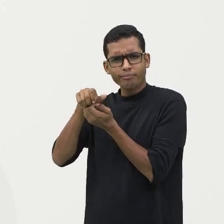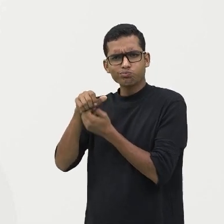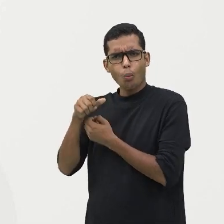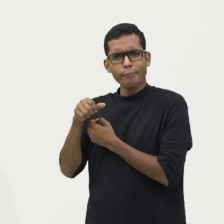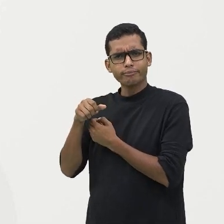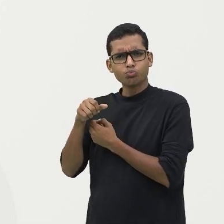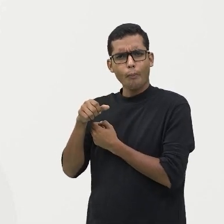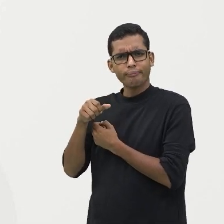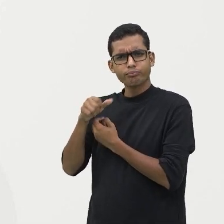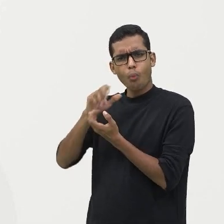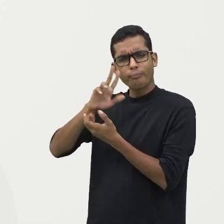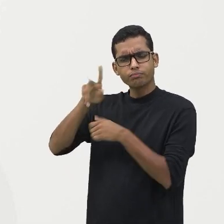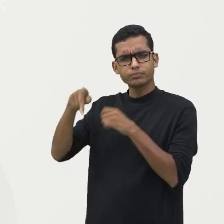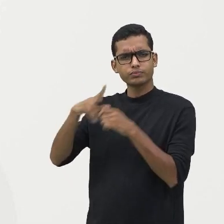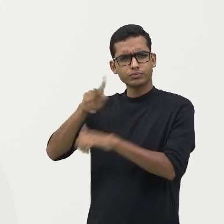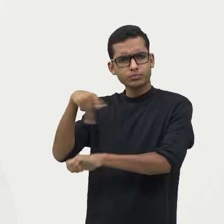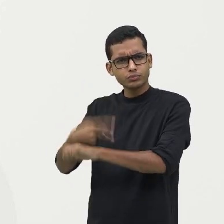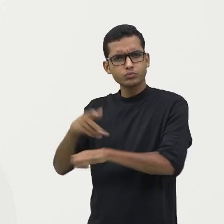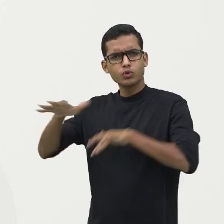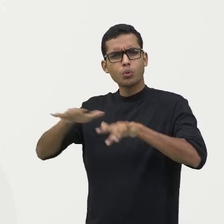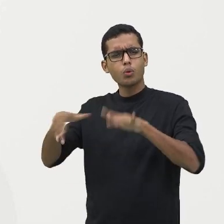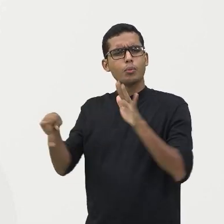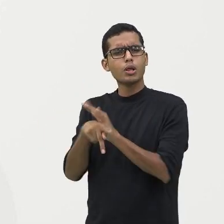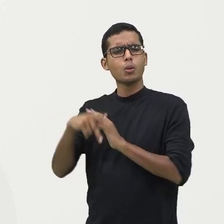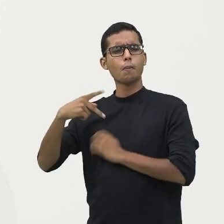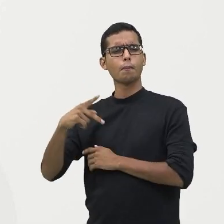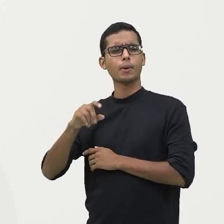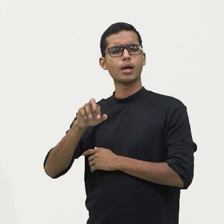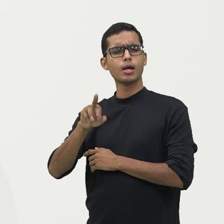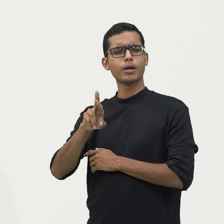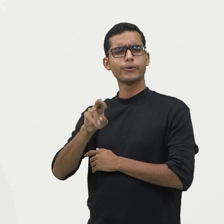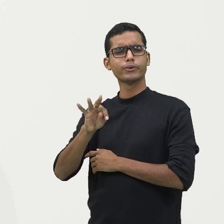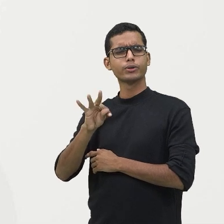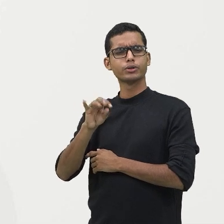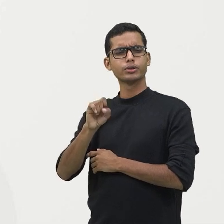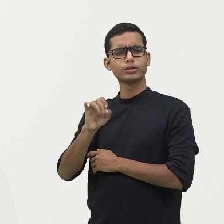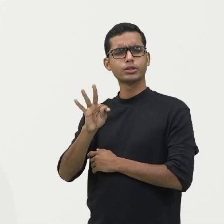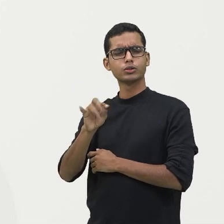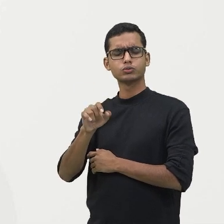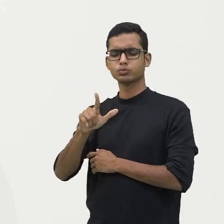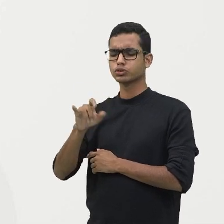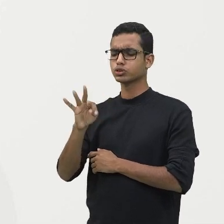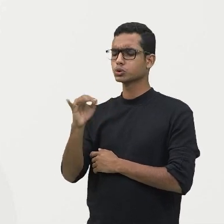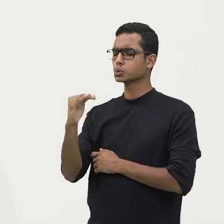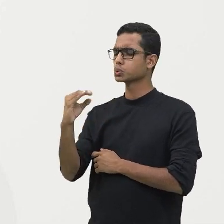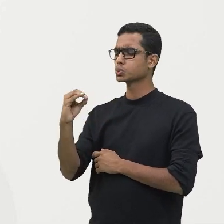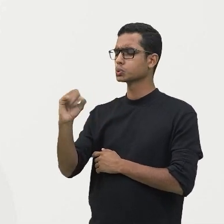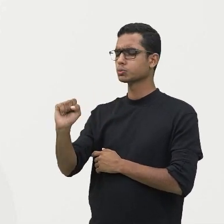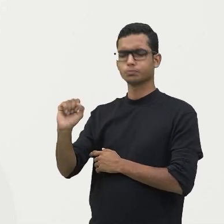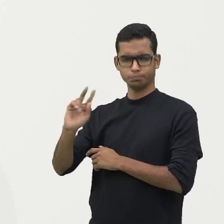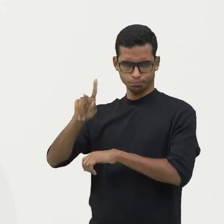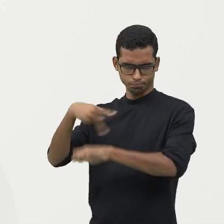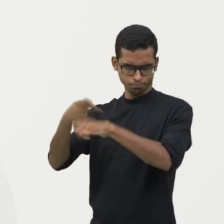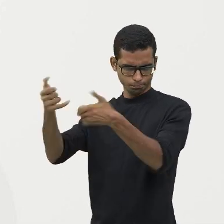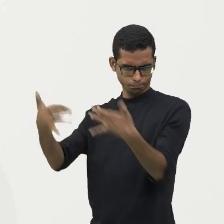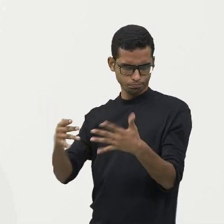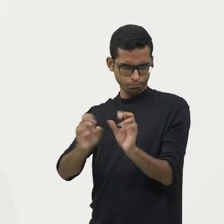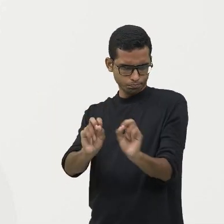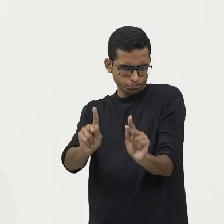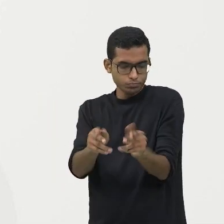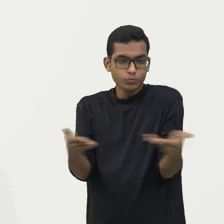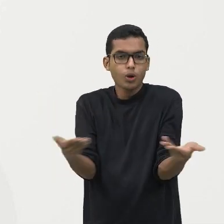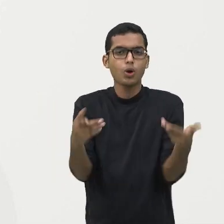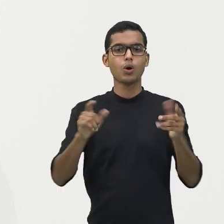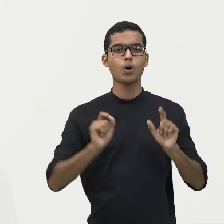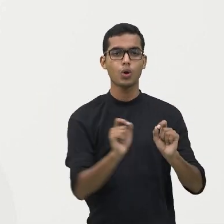movimentos peristálticos, que eu vou já explicar o que é. Na digestão química, eu tenho sucos digestivos e também